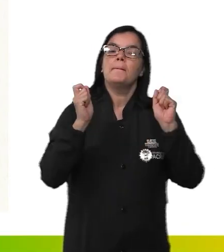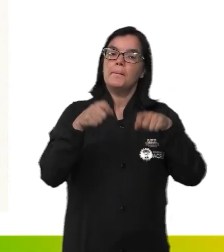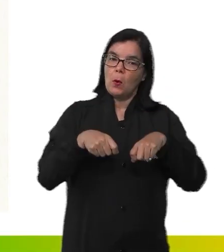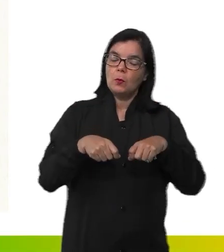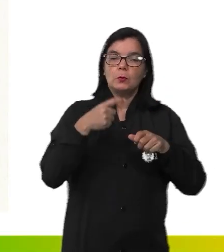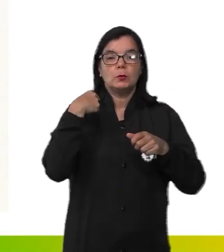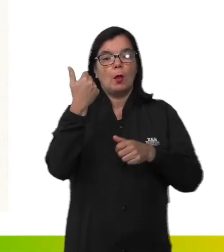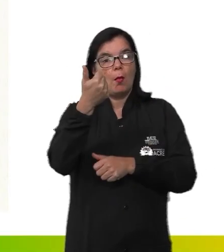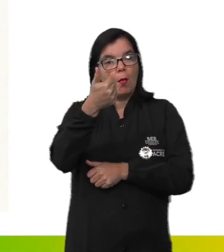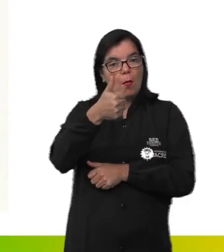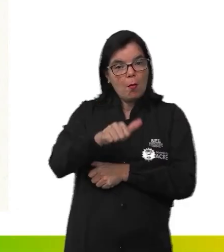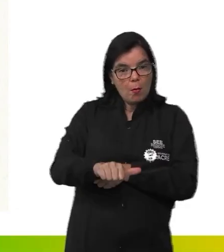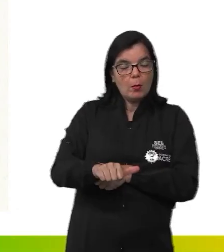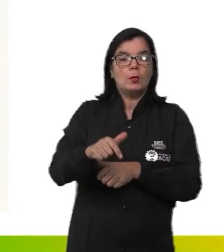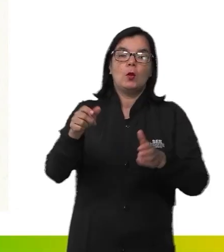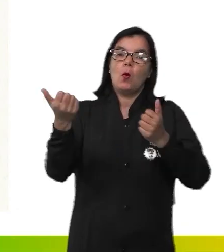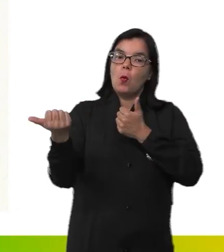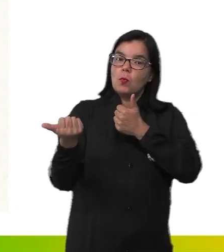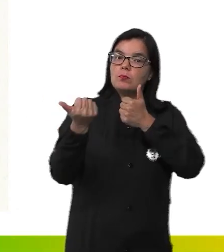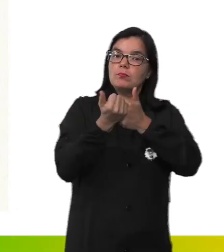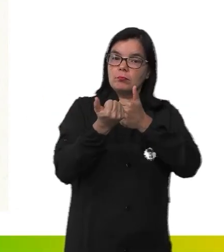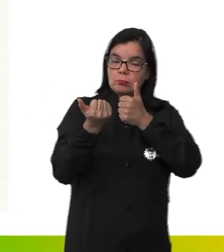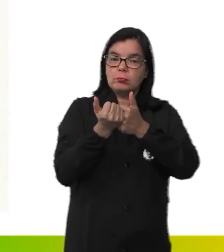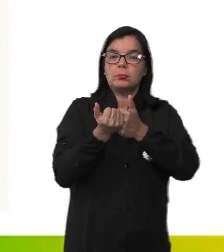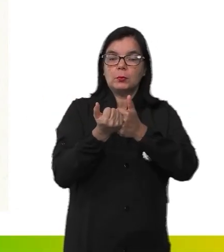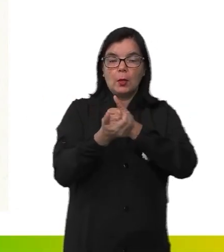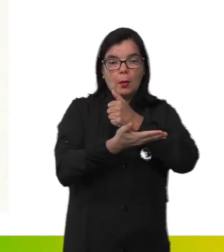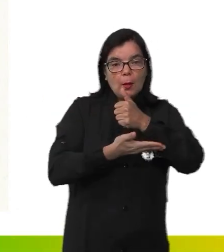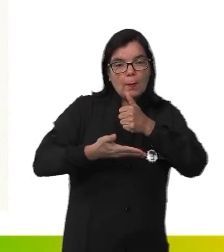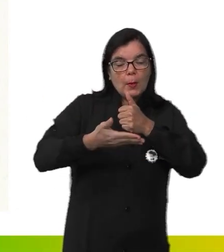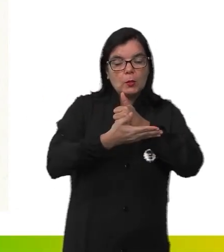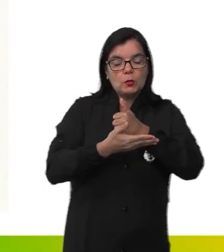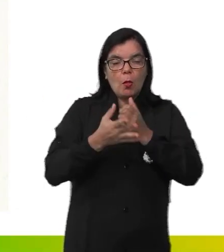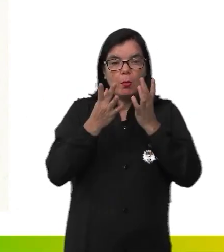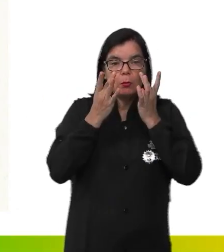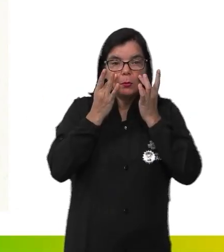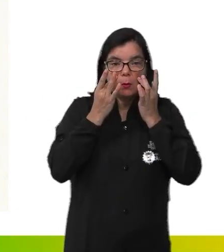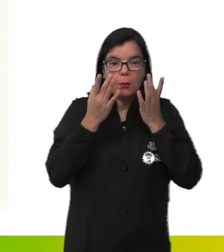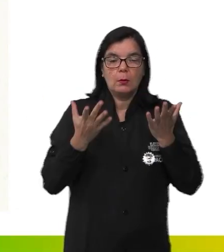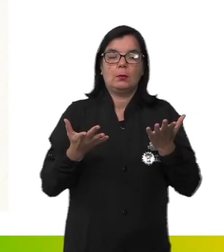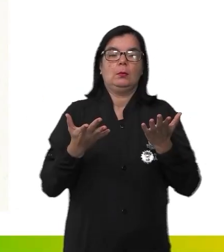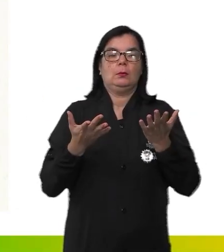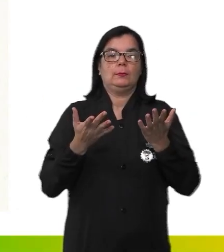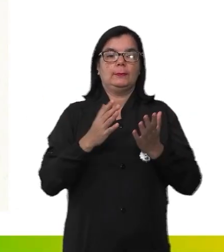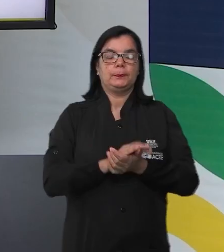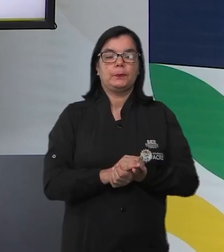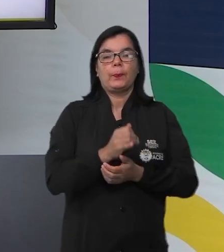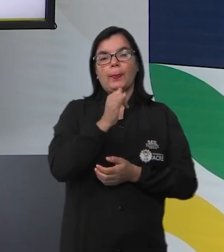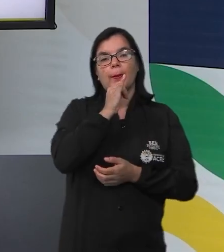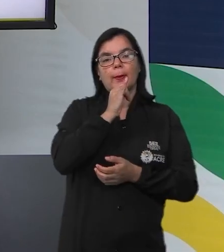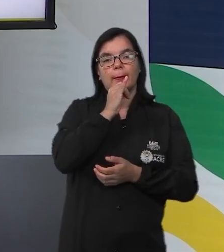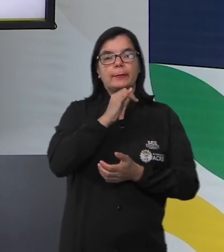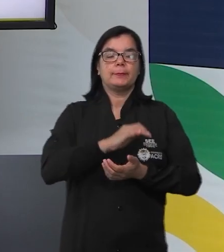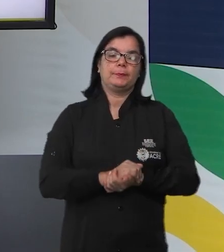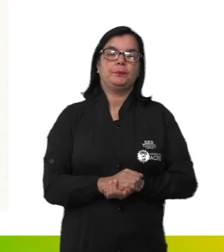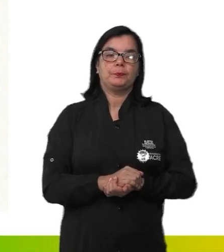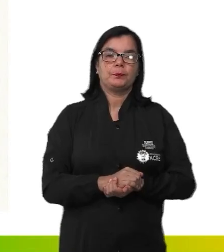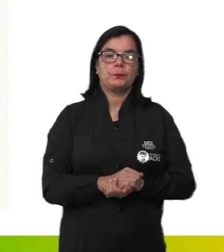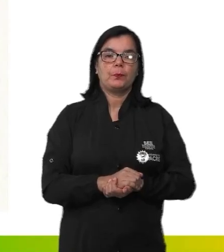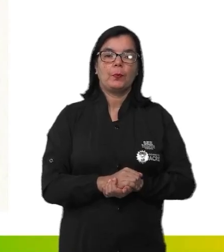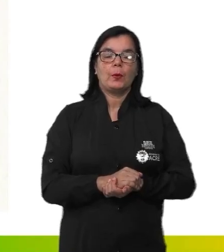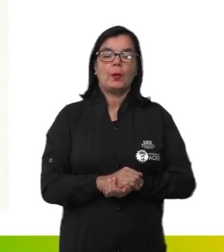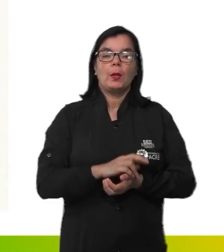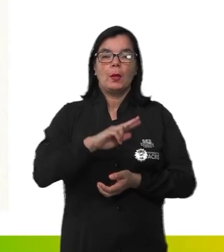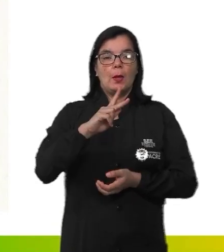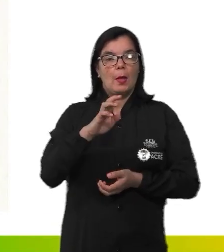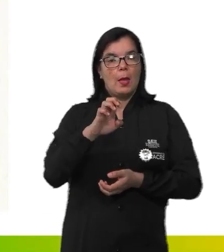ser revisadas ou substituídas com bases em novas evidências. No caso aqui, ó, heliocêntrica